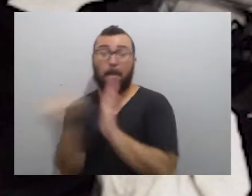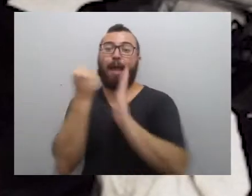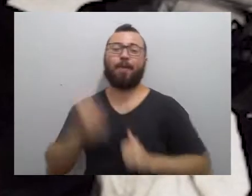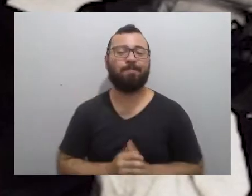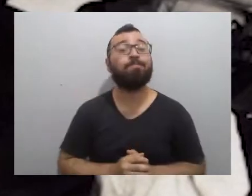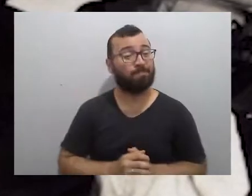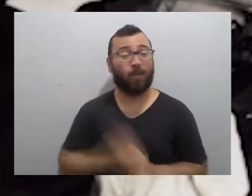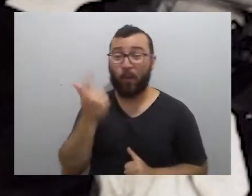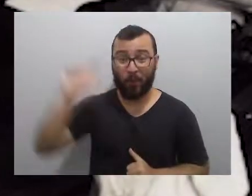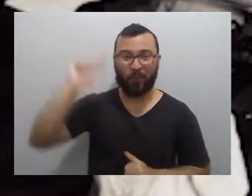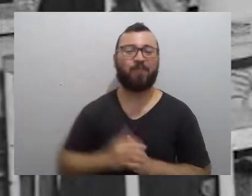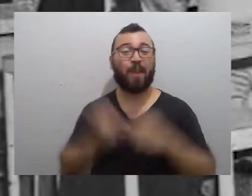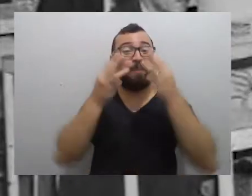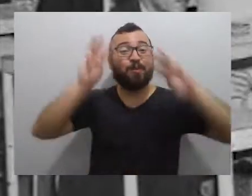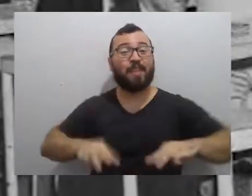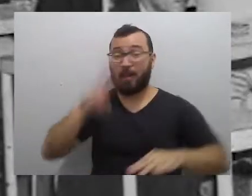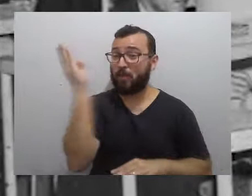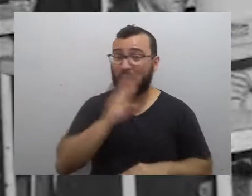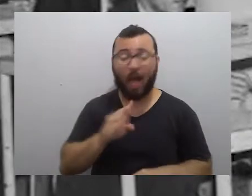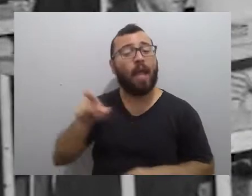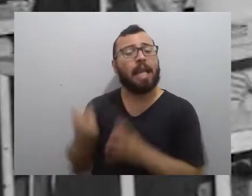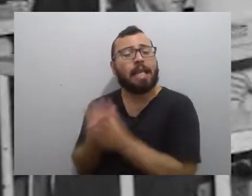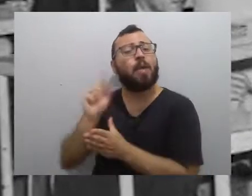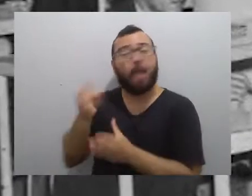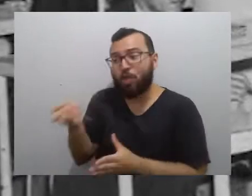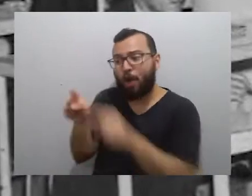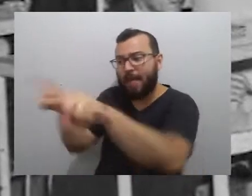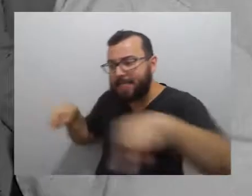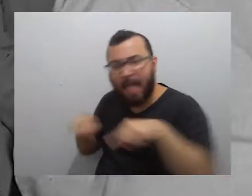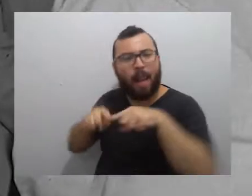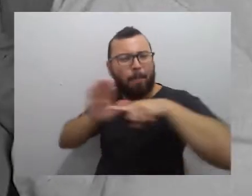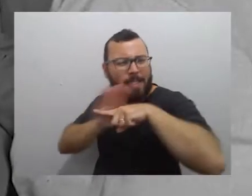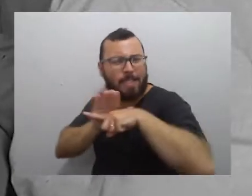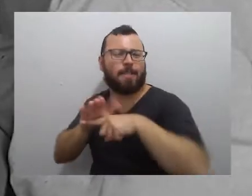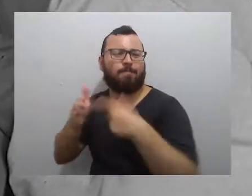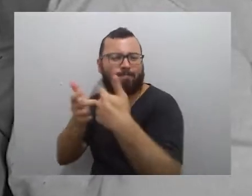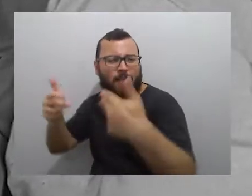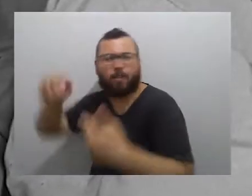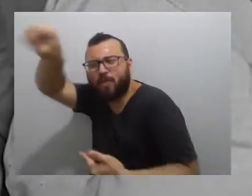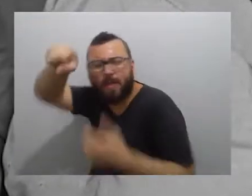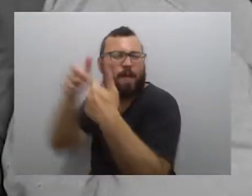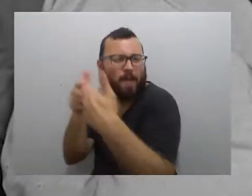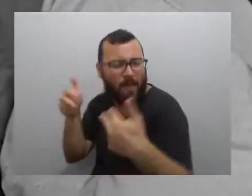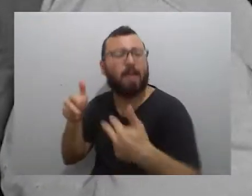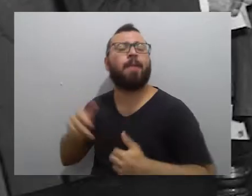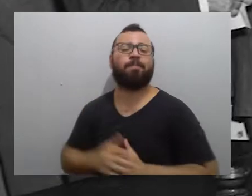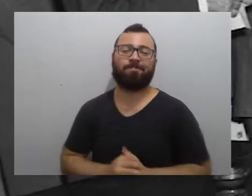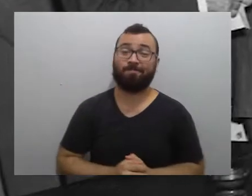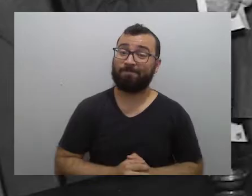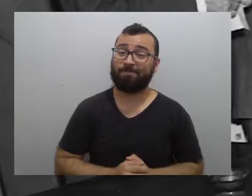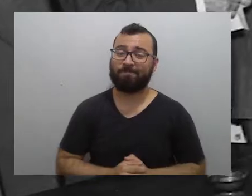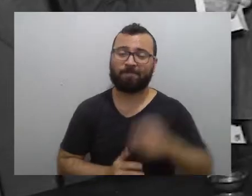Biofísica, surgiram pesquisas em algumas áreas, mas o modelo de cátedras ainda concentrava todo o poder nas mãos